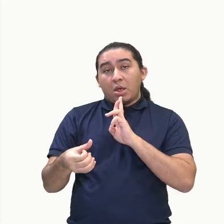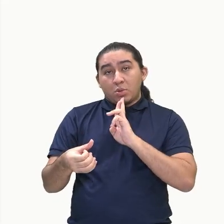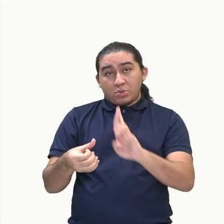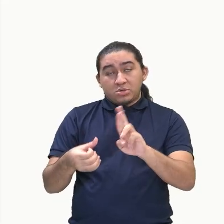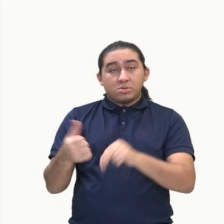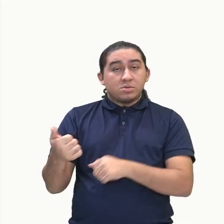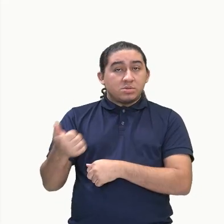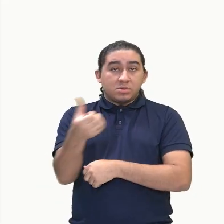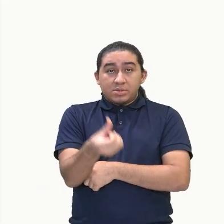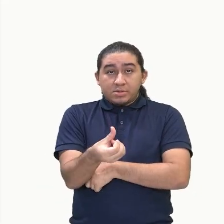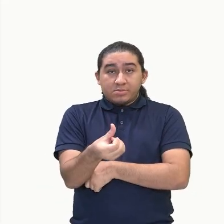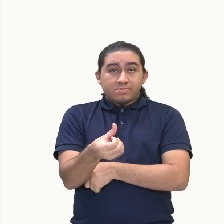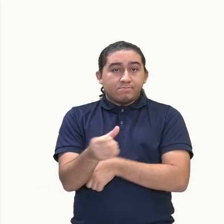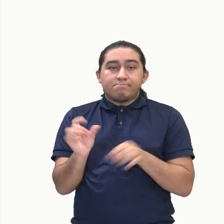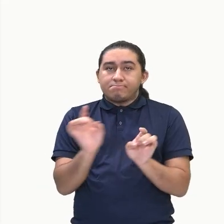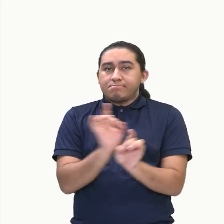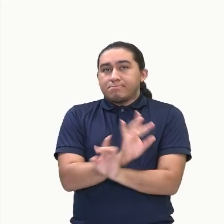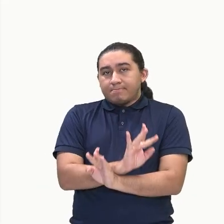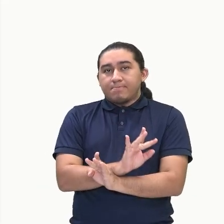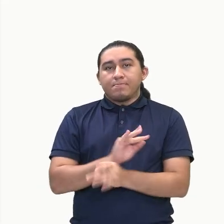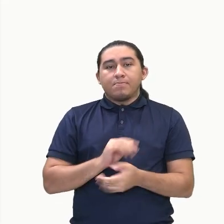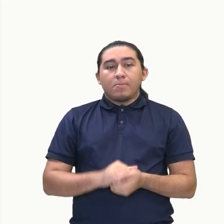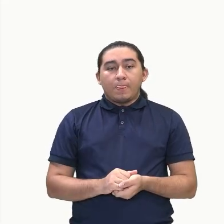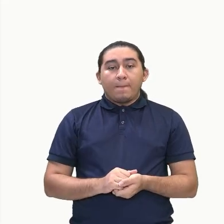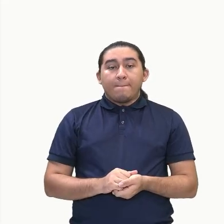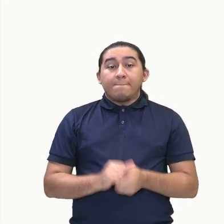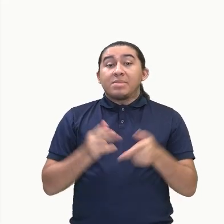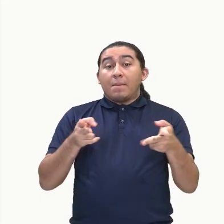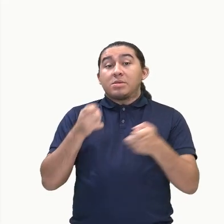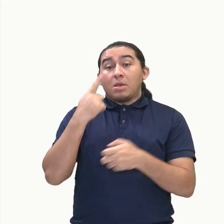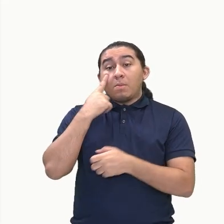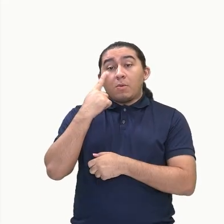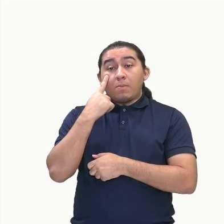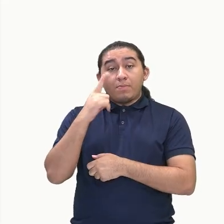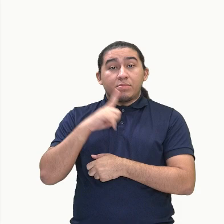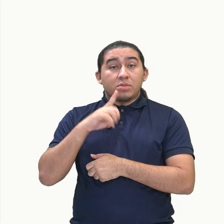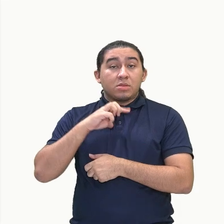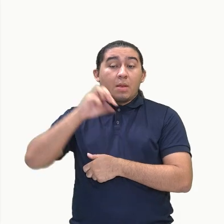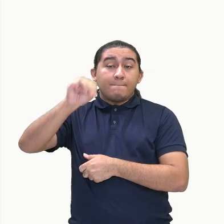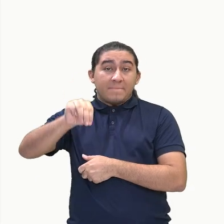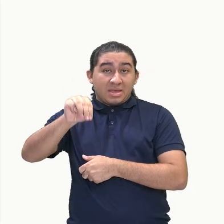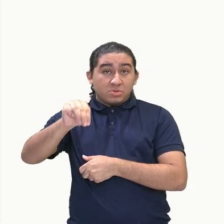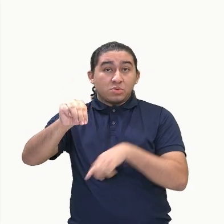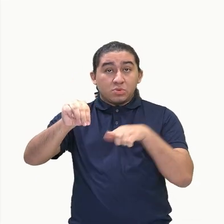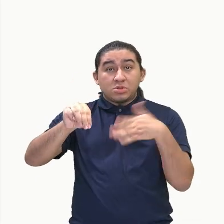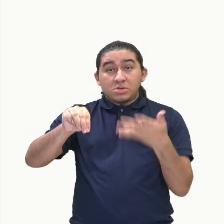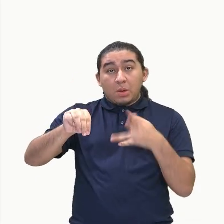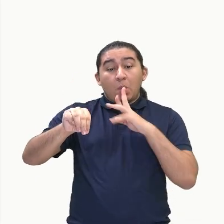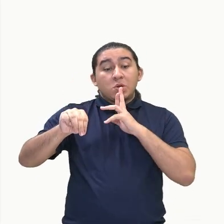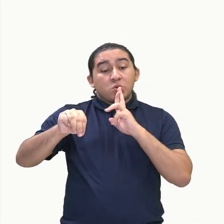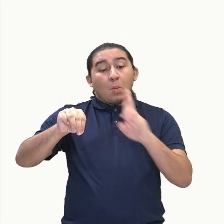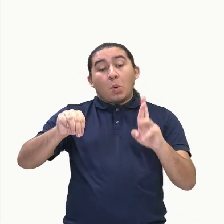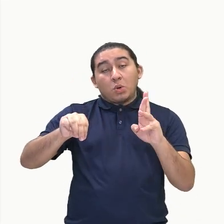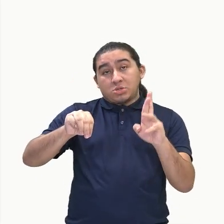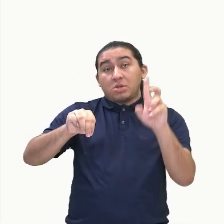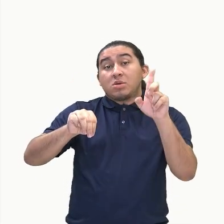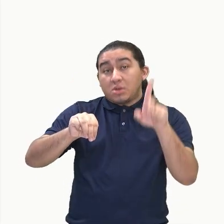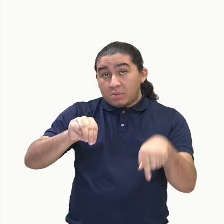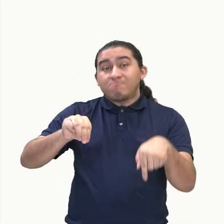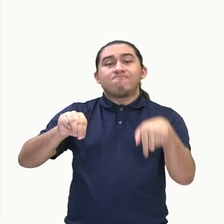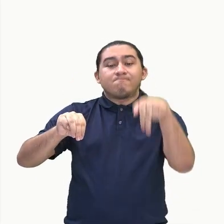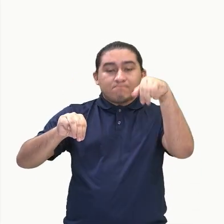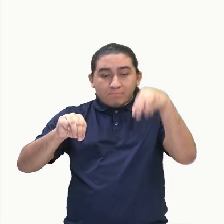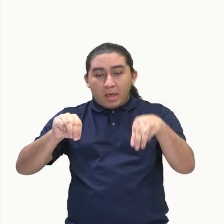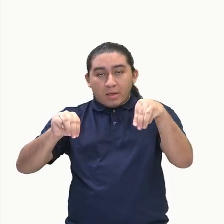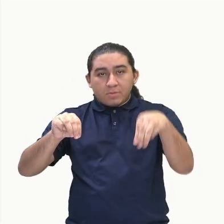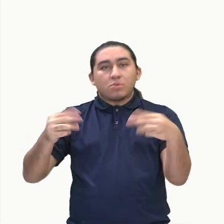16. Então, observa a unidade de medida. Nesse caso, nós estamos trabalhando com metros. Então, eu vou